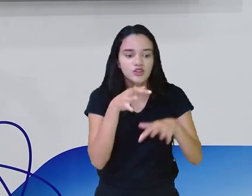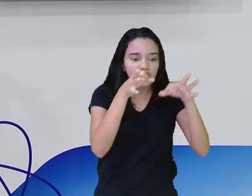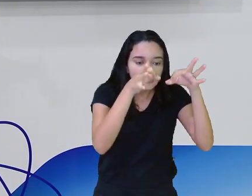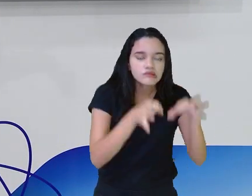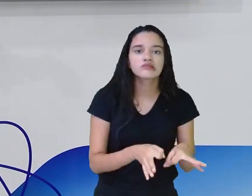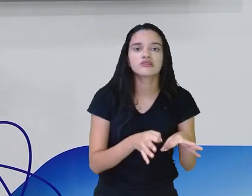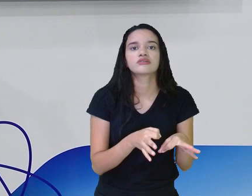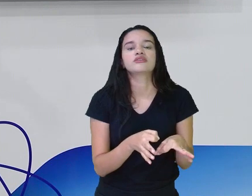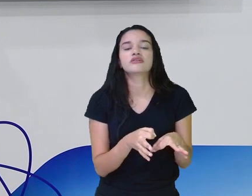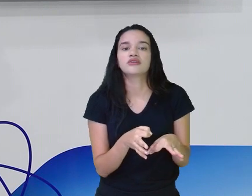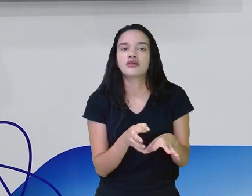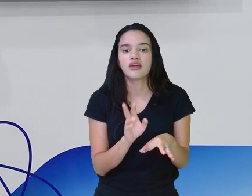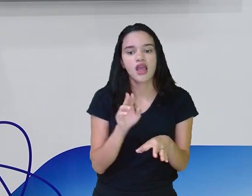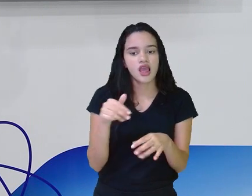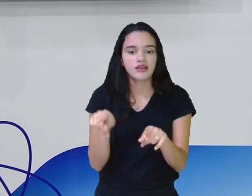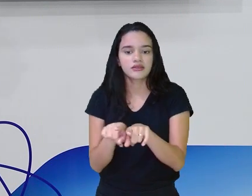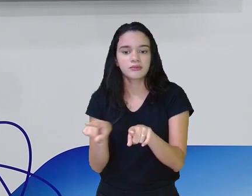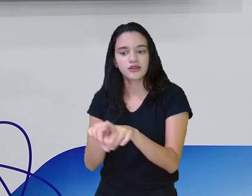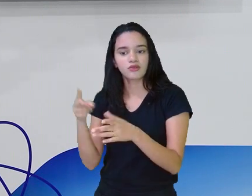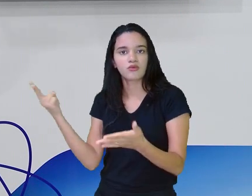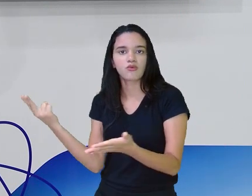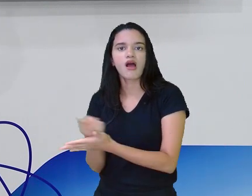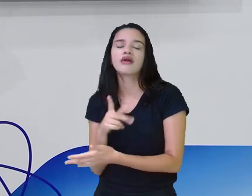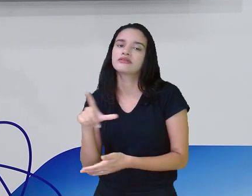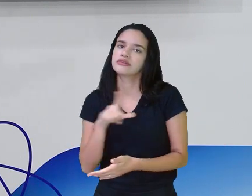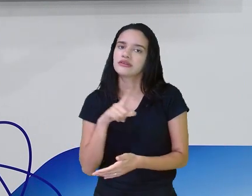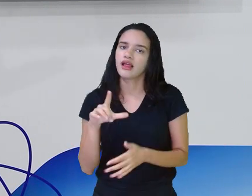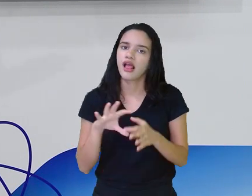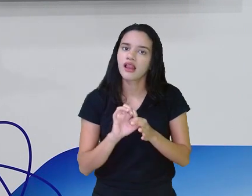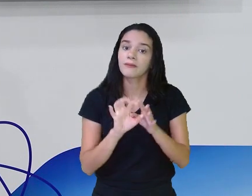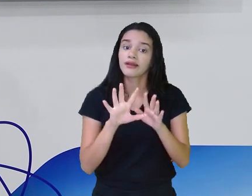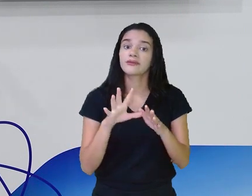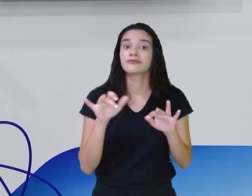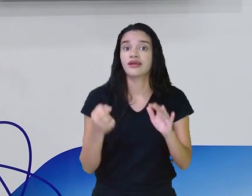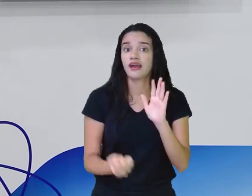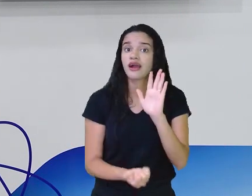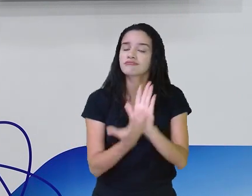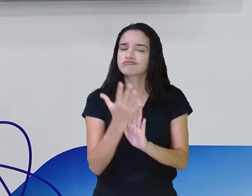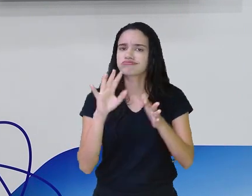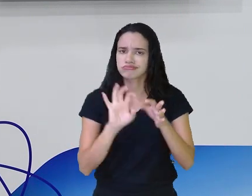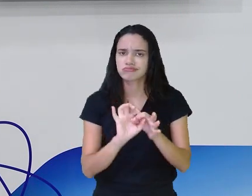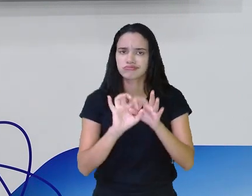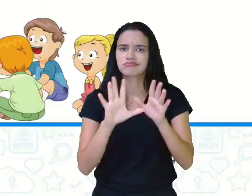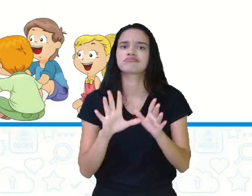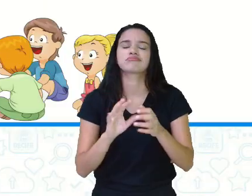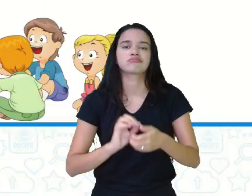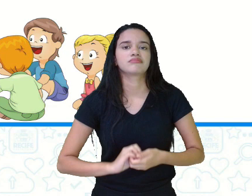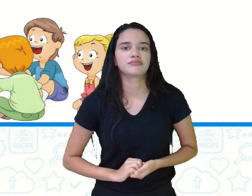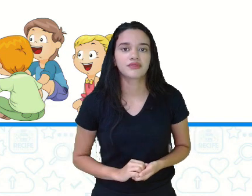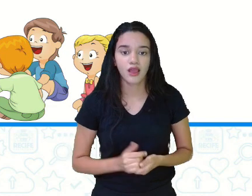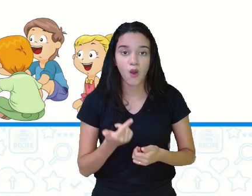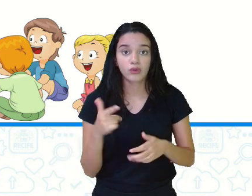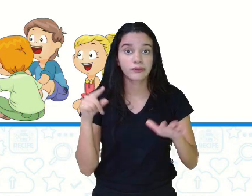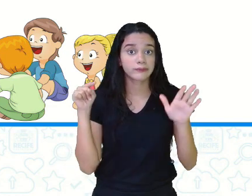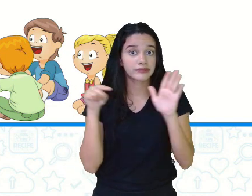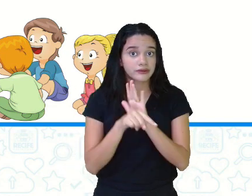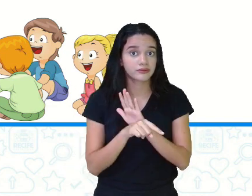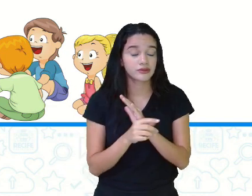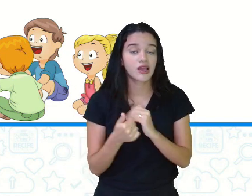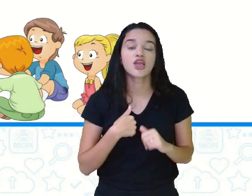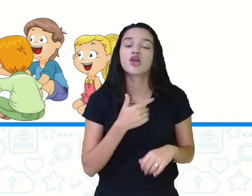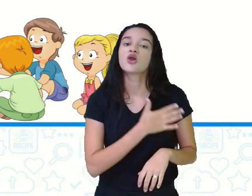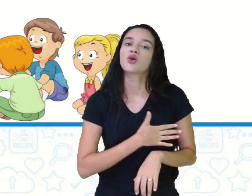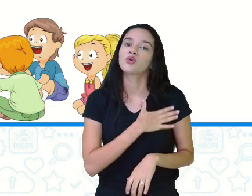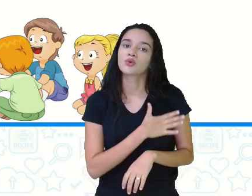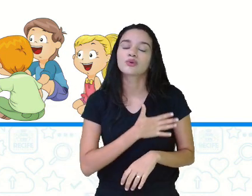nessa questão do certo e do errado. Você tem aí sua liberdade para criar à vontade. Outra perguntinha, eu gostaria que aí